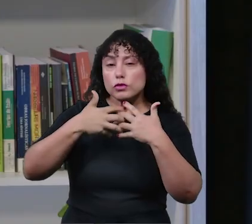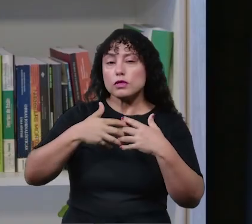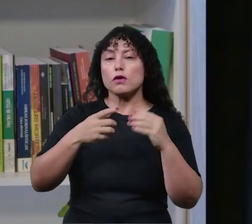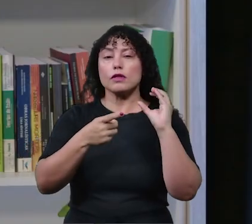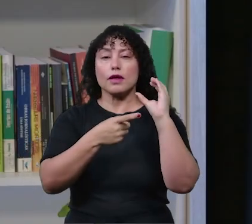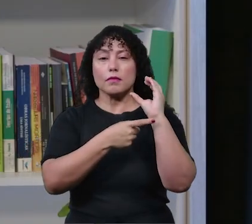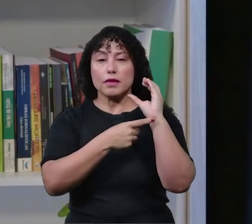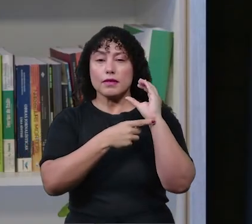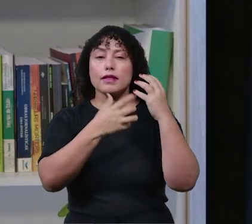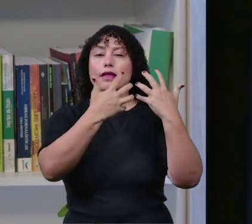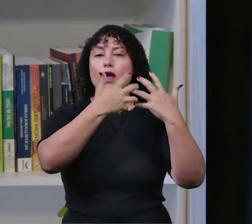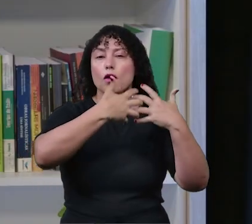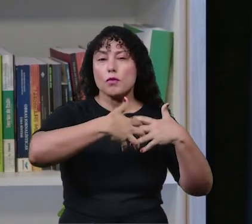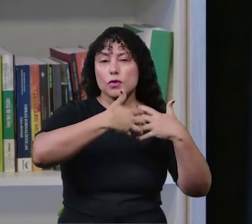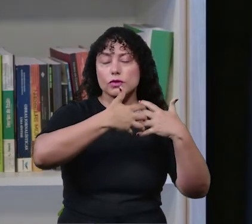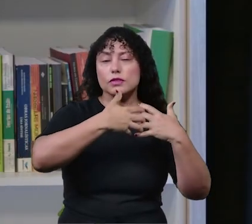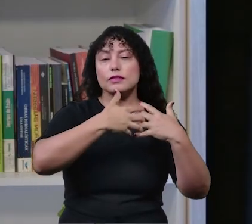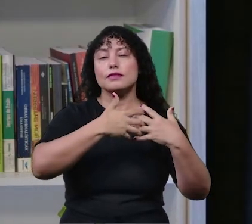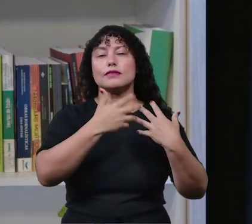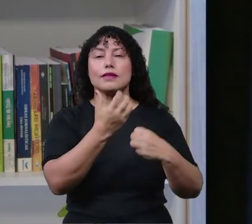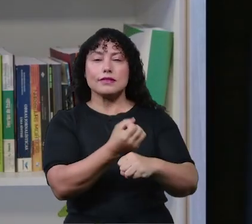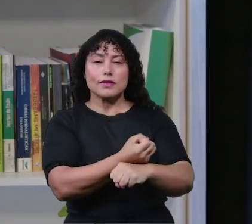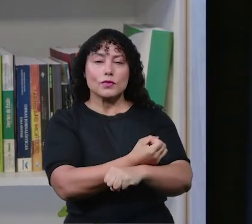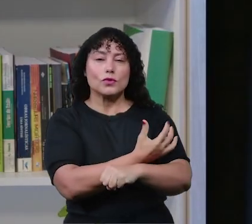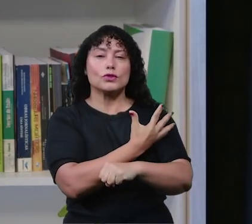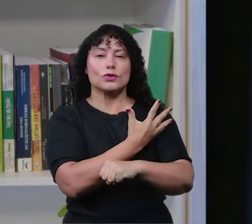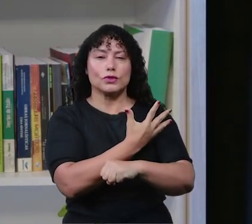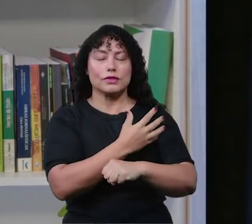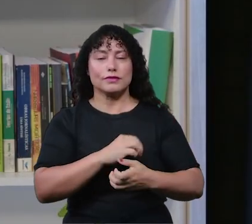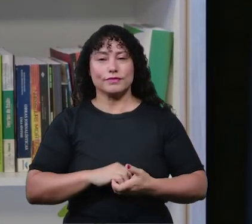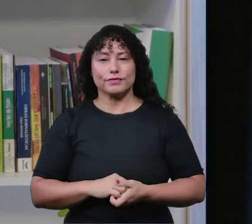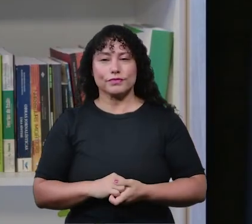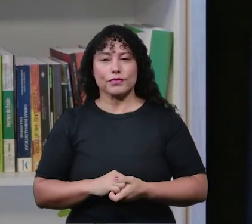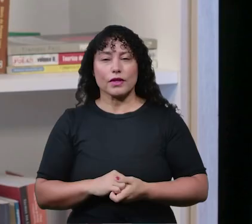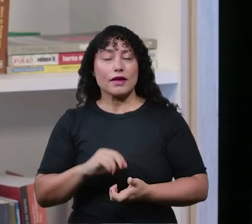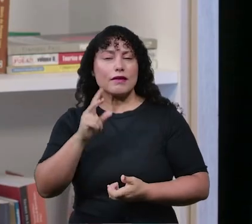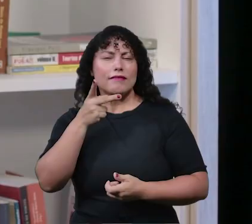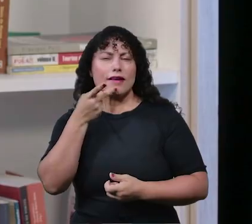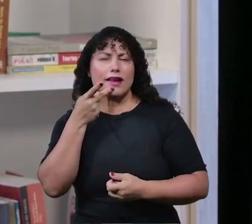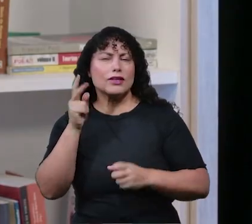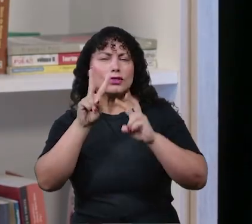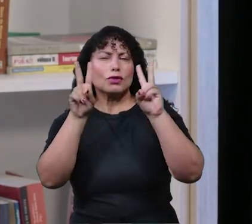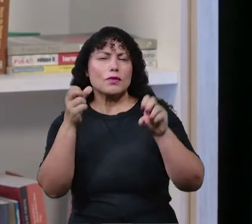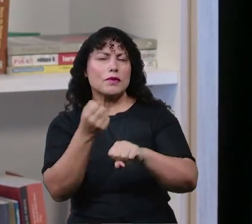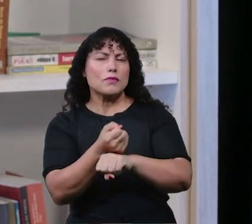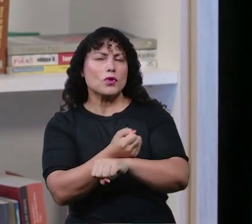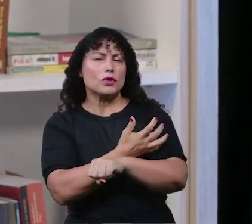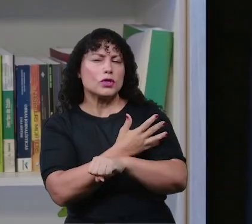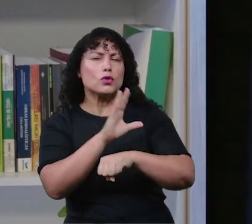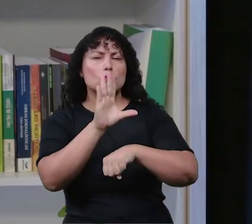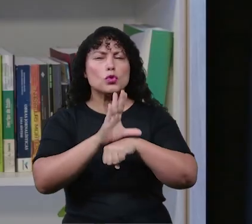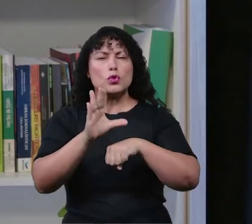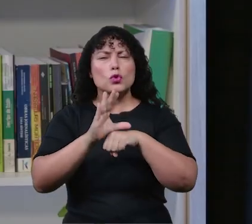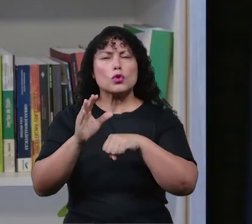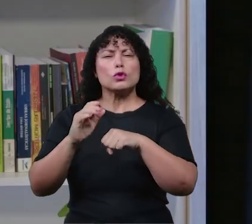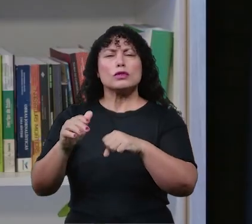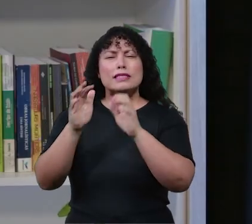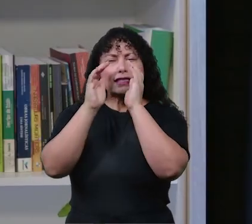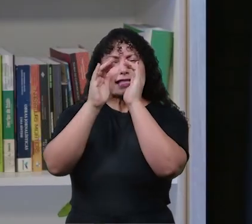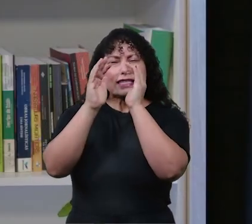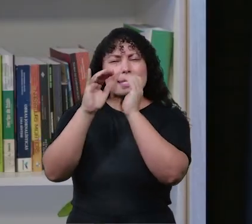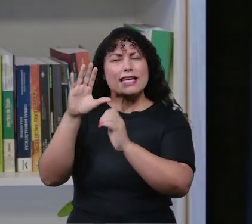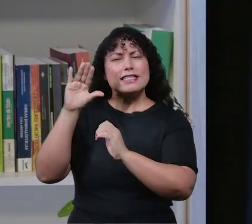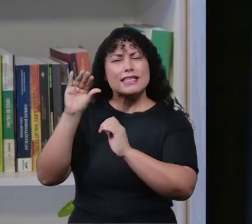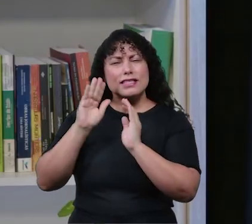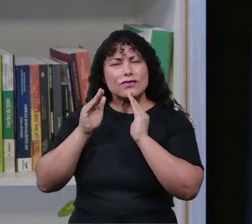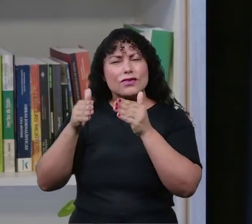da amígdala, que é o processamento das emoções. Por que falar de emoção num curso de